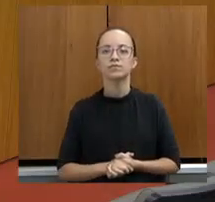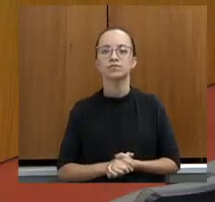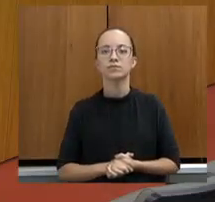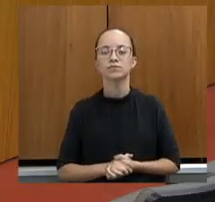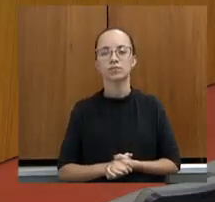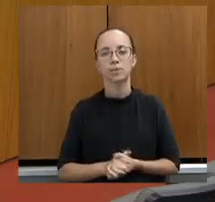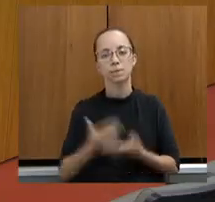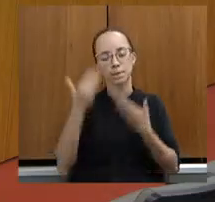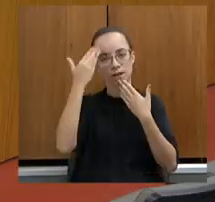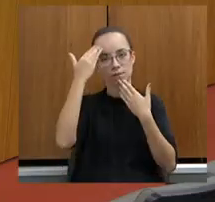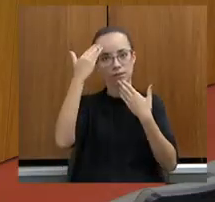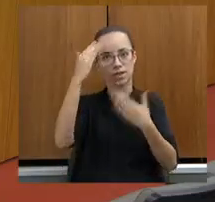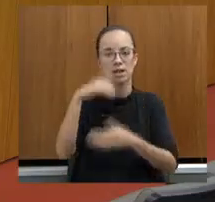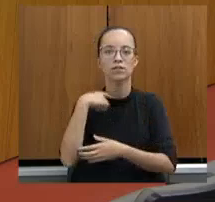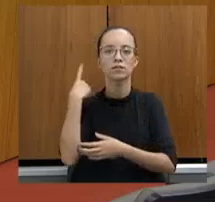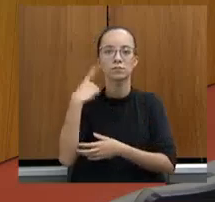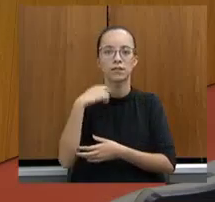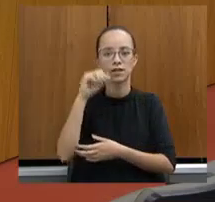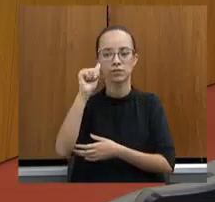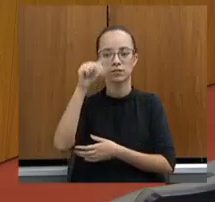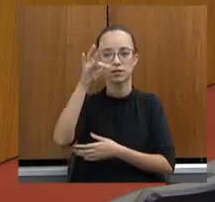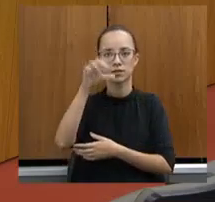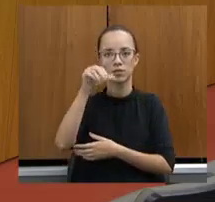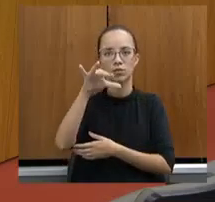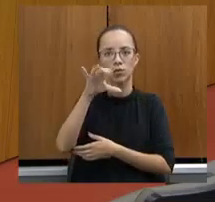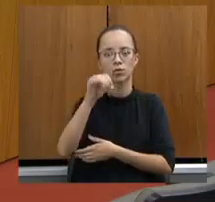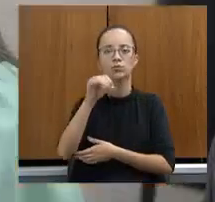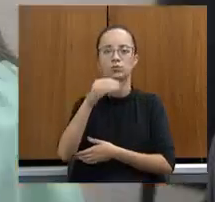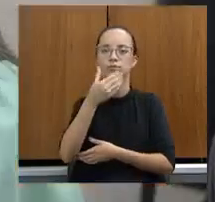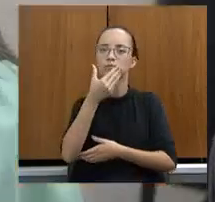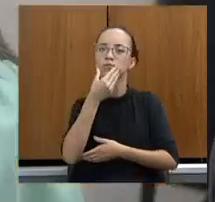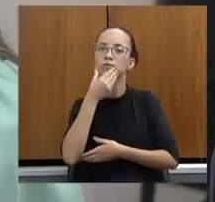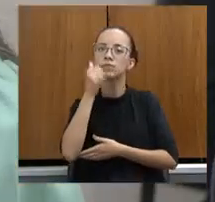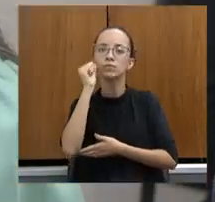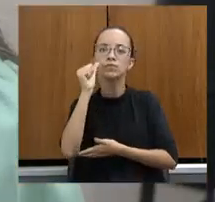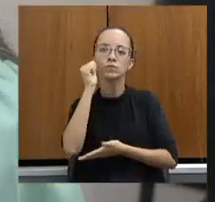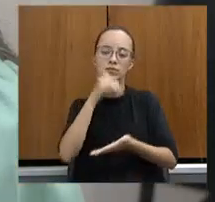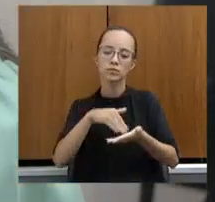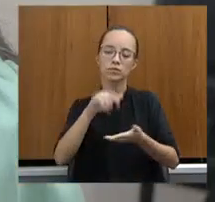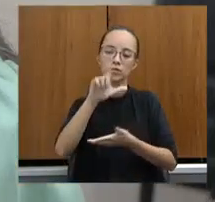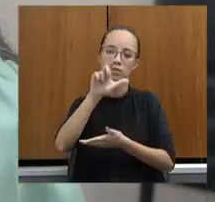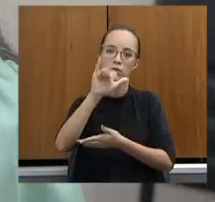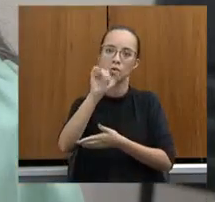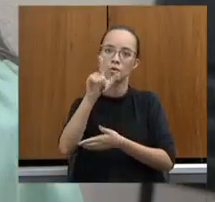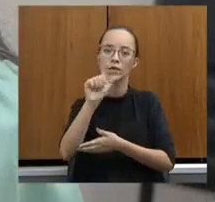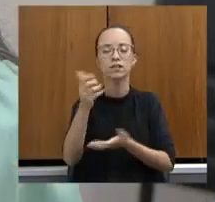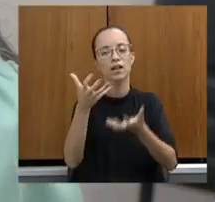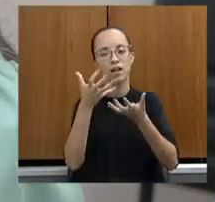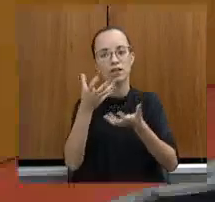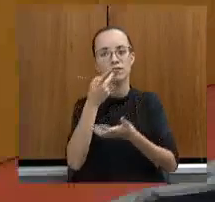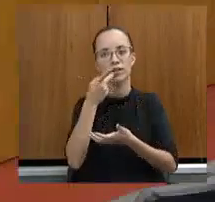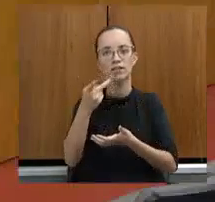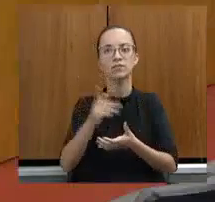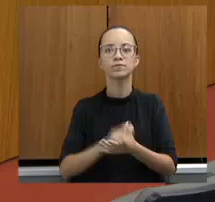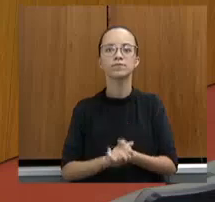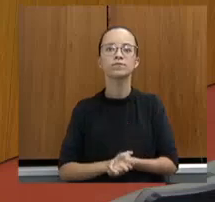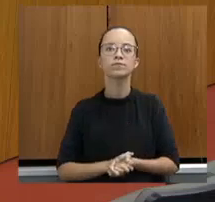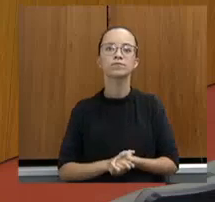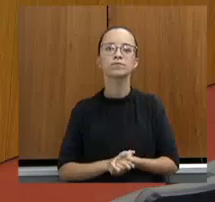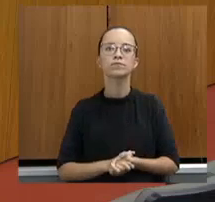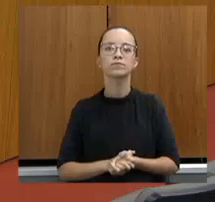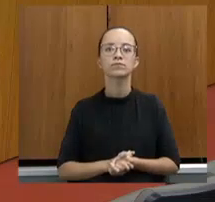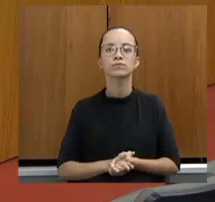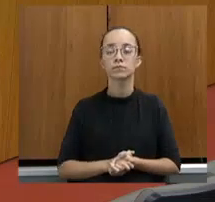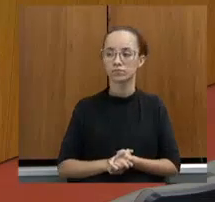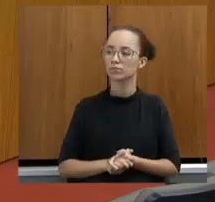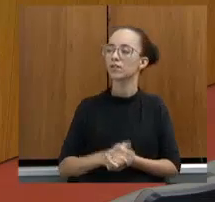agradeço Deputado Antônio Carlos Arantes a secretária Luiza quer ter ser comentários sobre a colocação dele caro